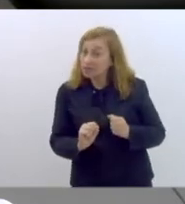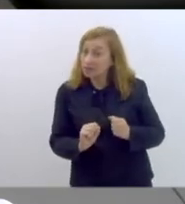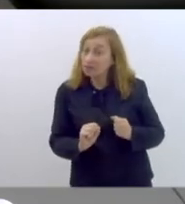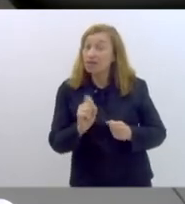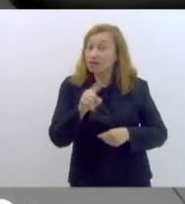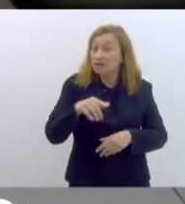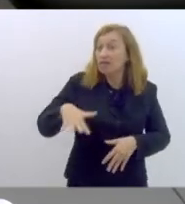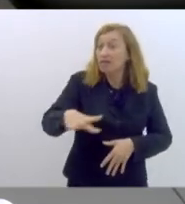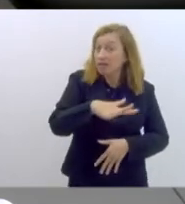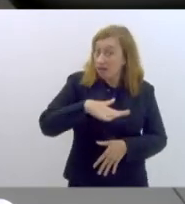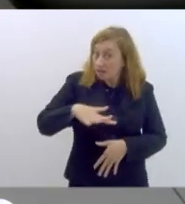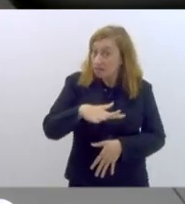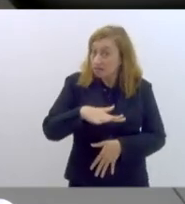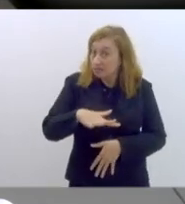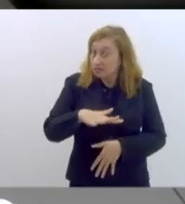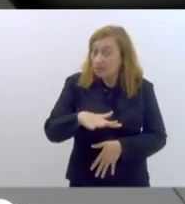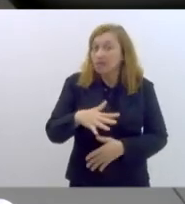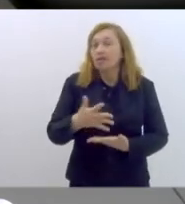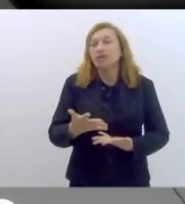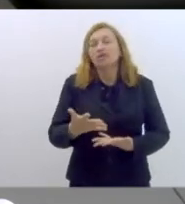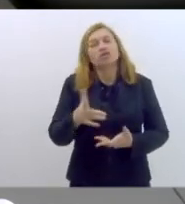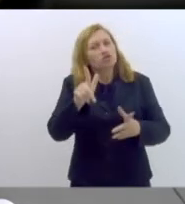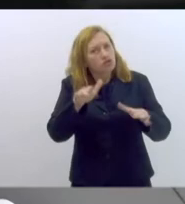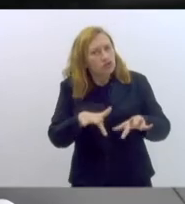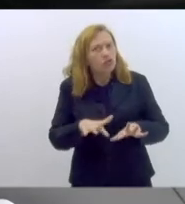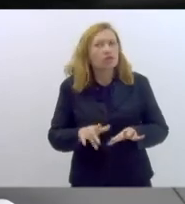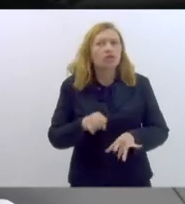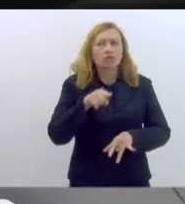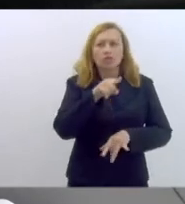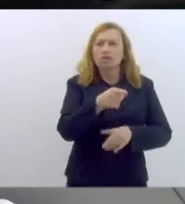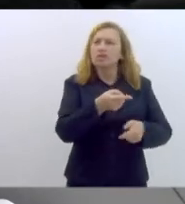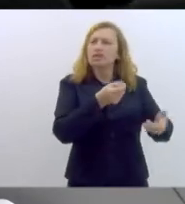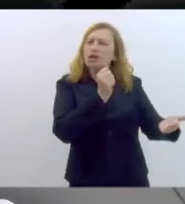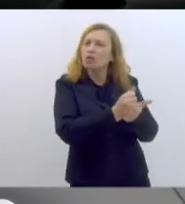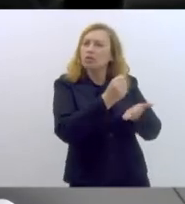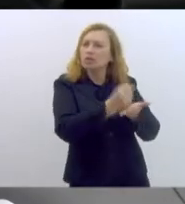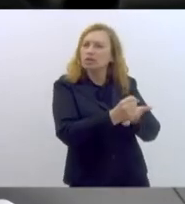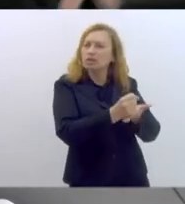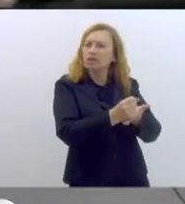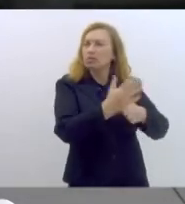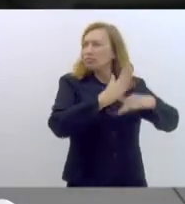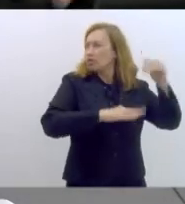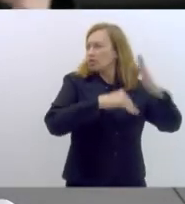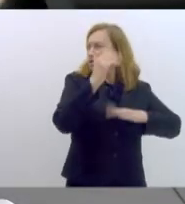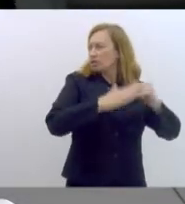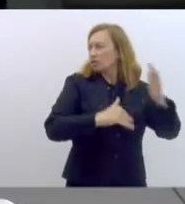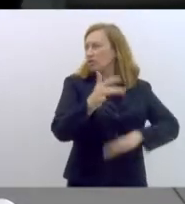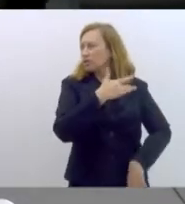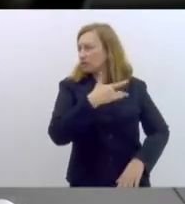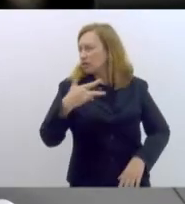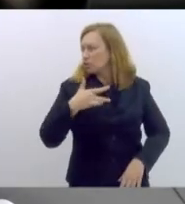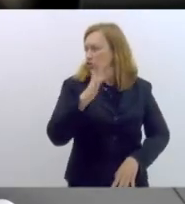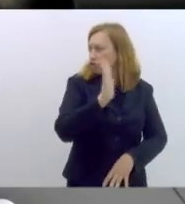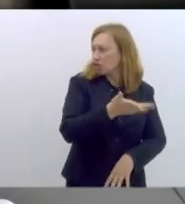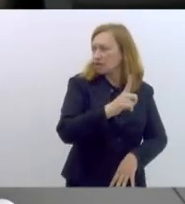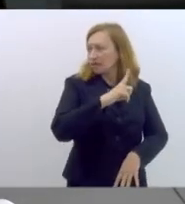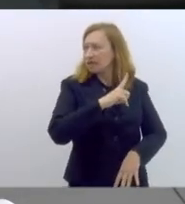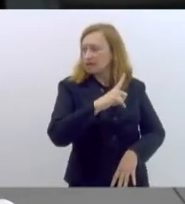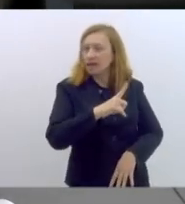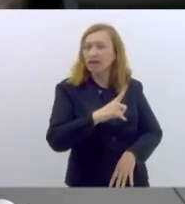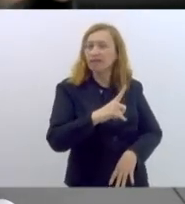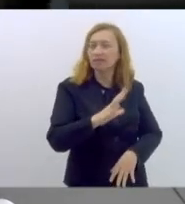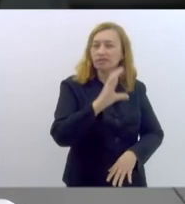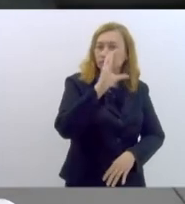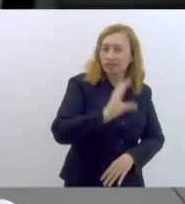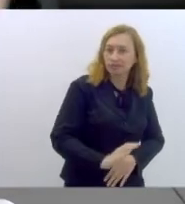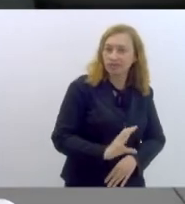Essa área é uma área diferente quando você contrata profissionais da saúde, porque ele já tem na vida civil,